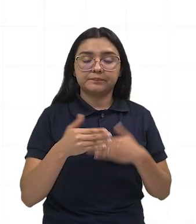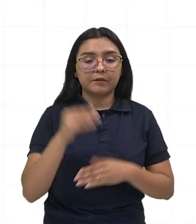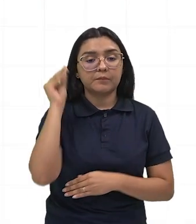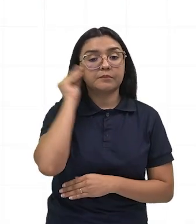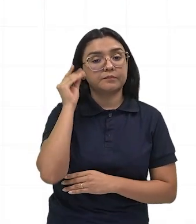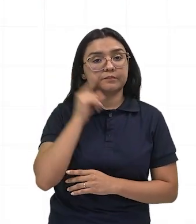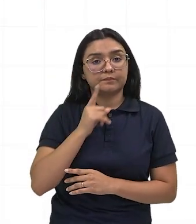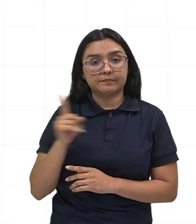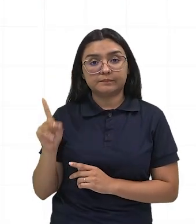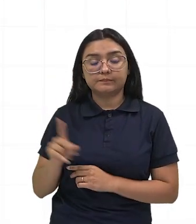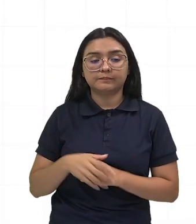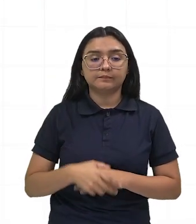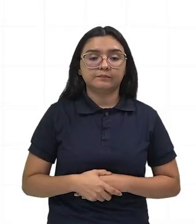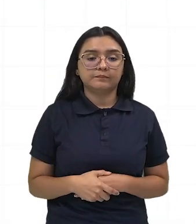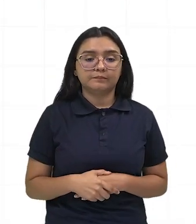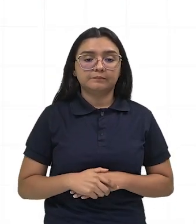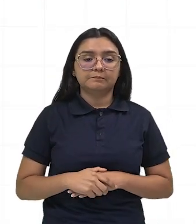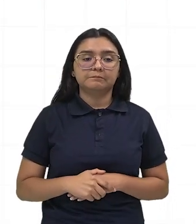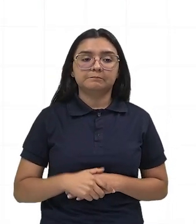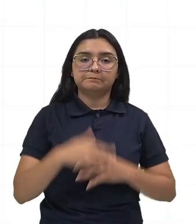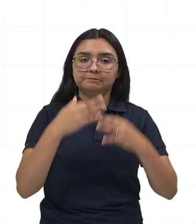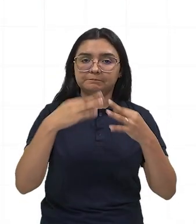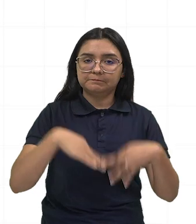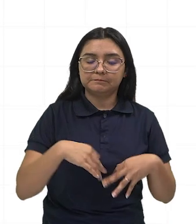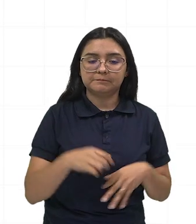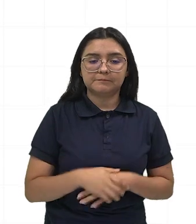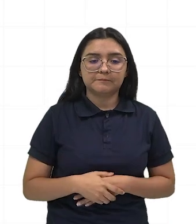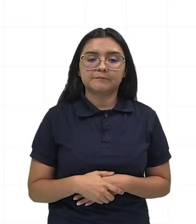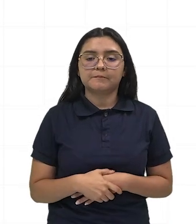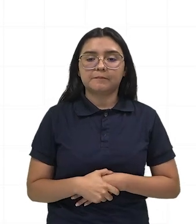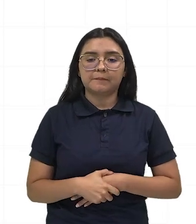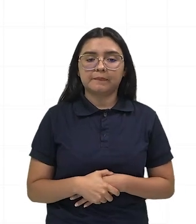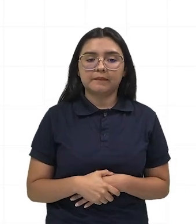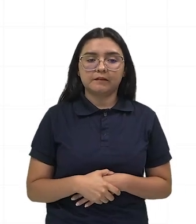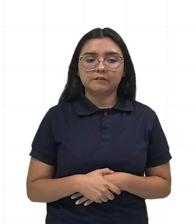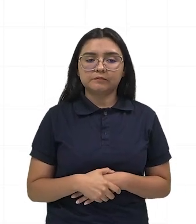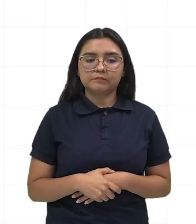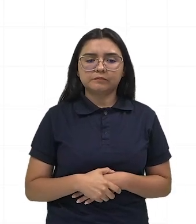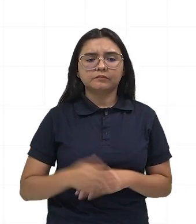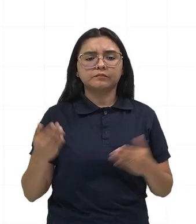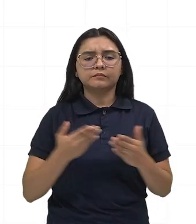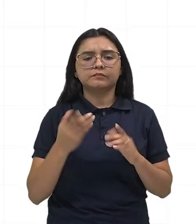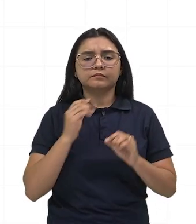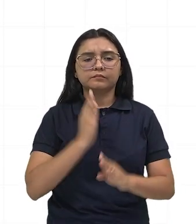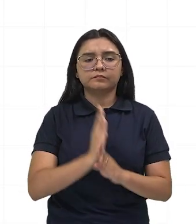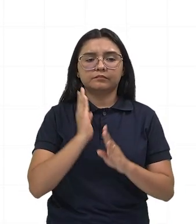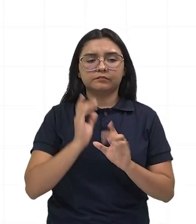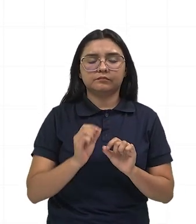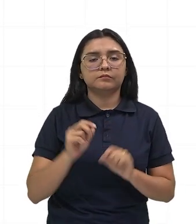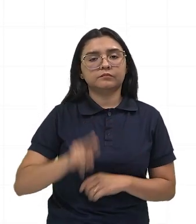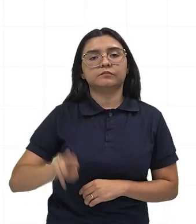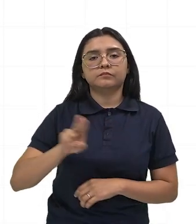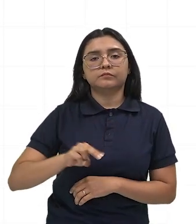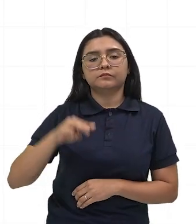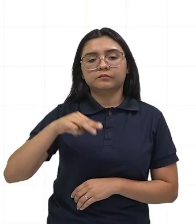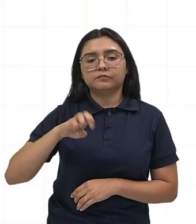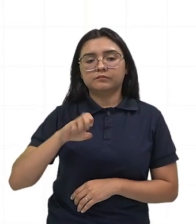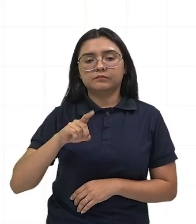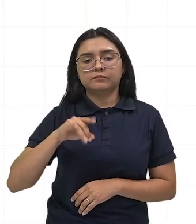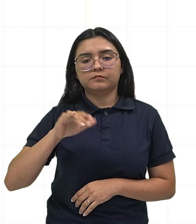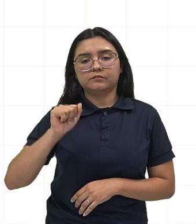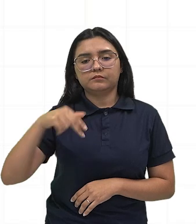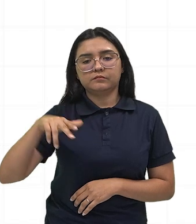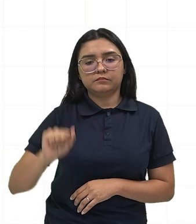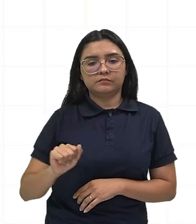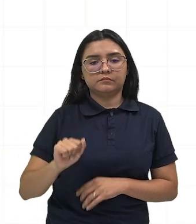que nós temos. Olha. Então, beleza, né? Então, vamos identificar pela mediana. Olha, a aplicação da ideia